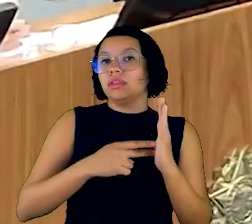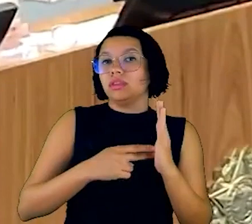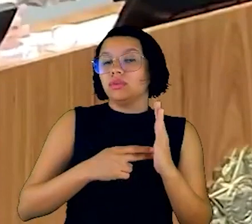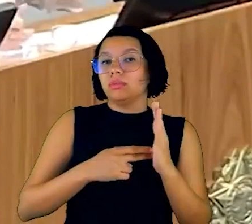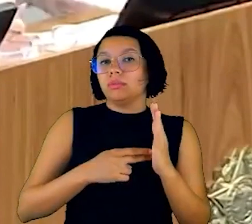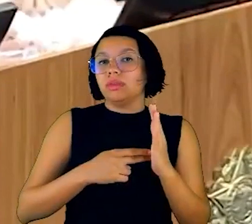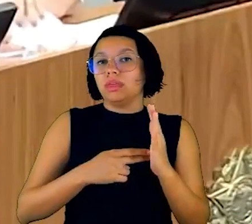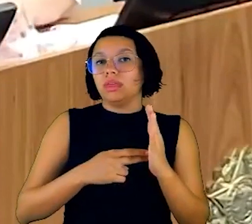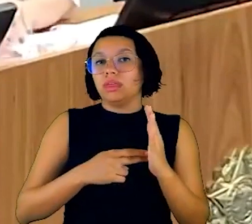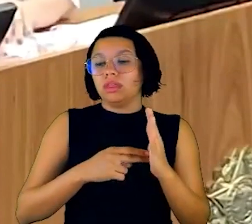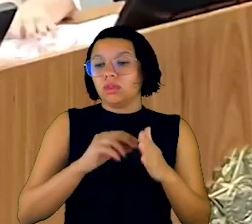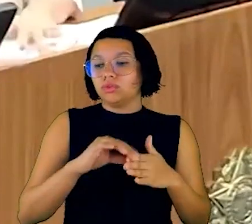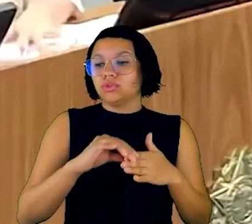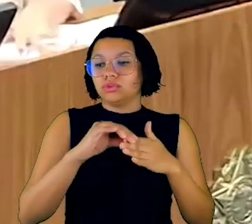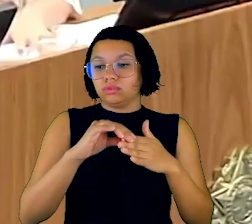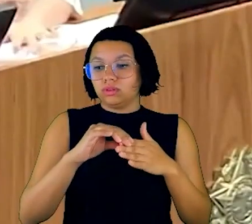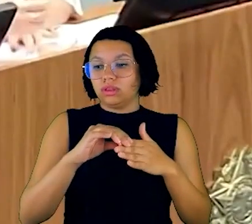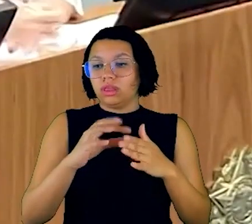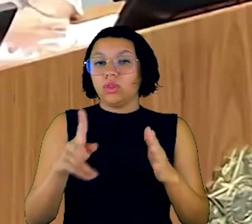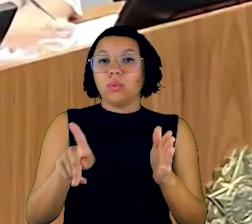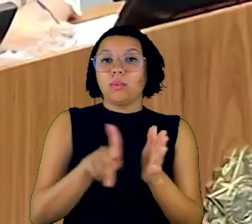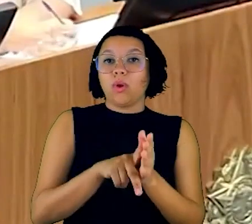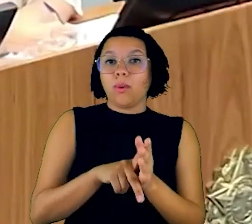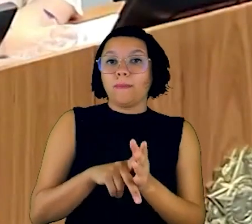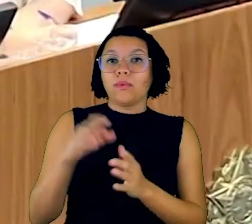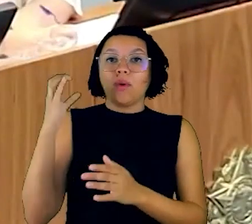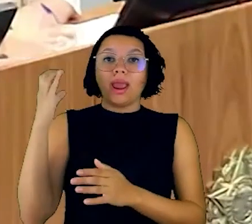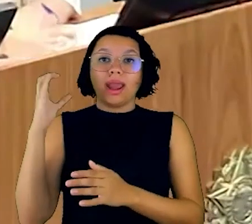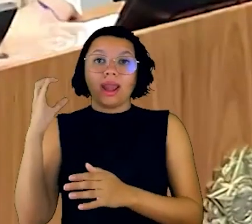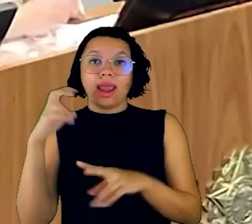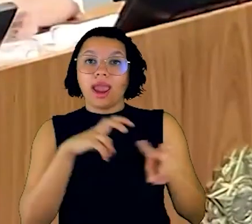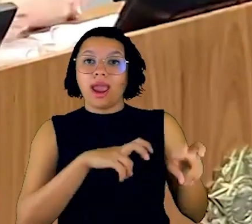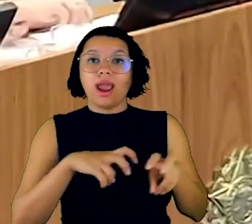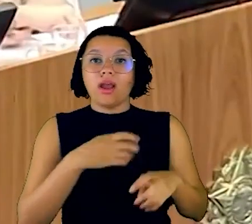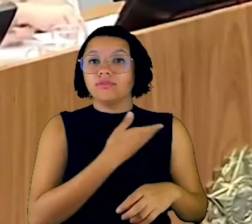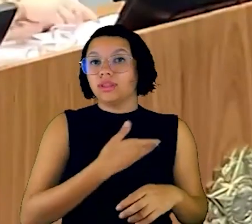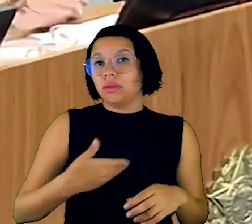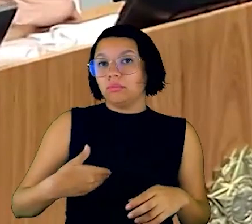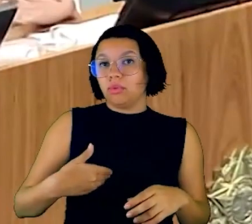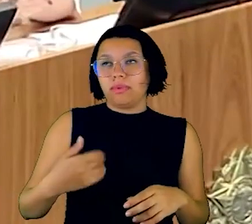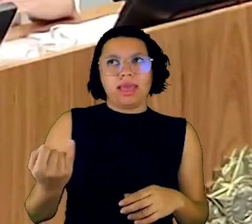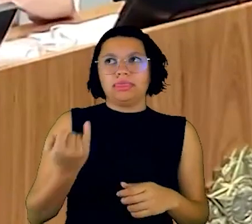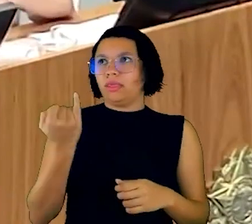titular do respectivo crédito, a fazenda pública,